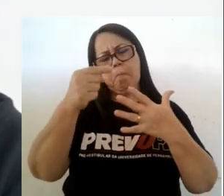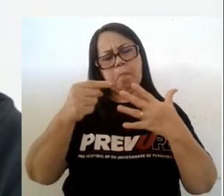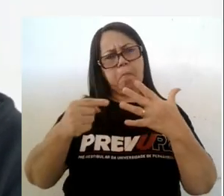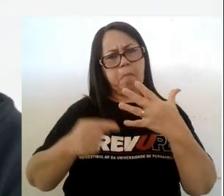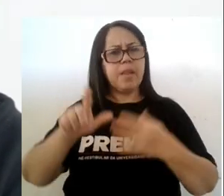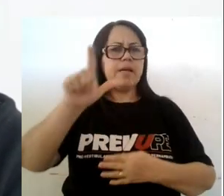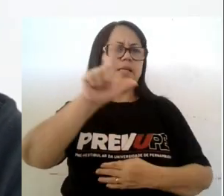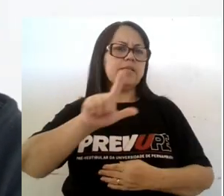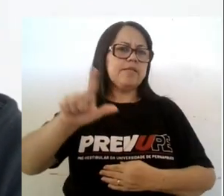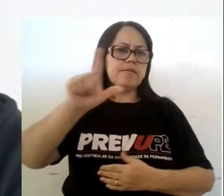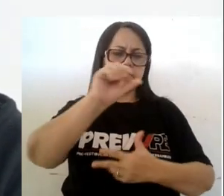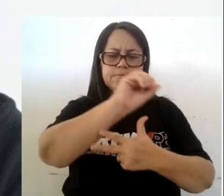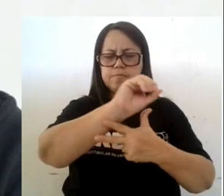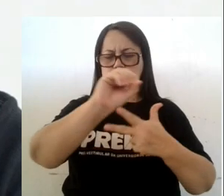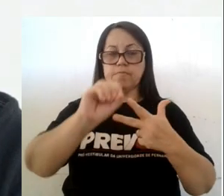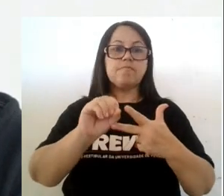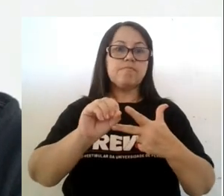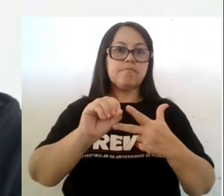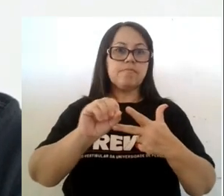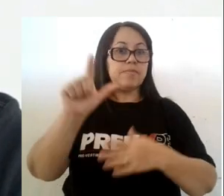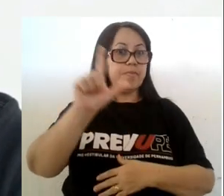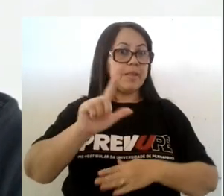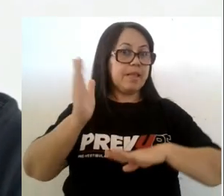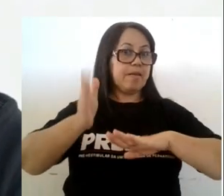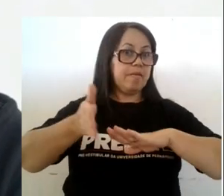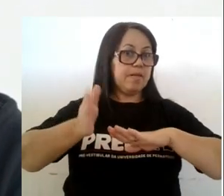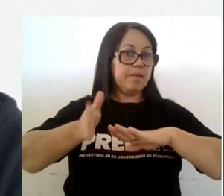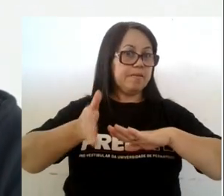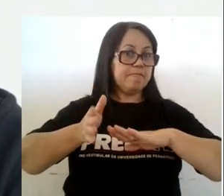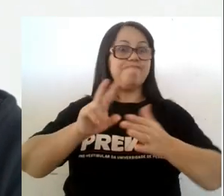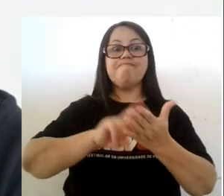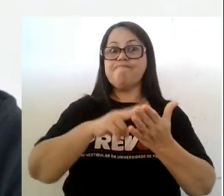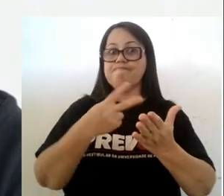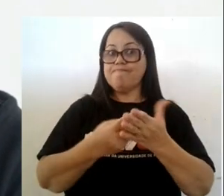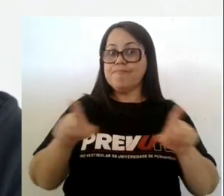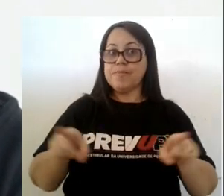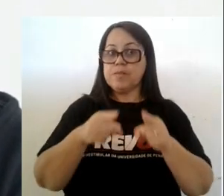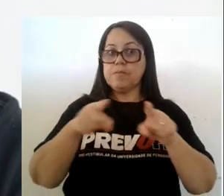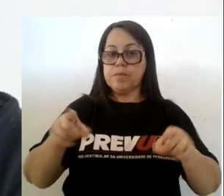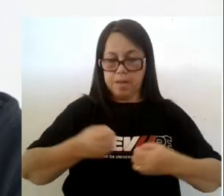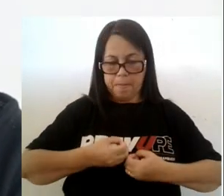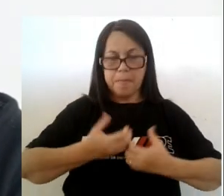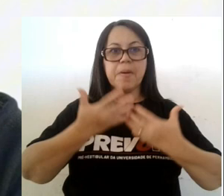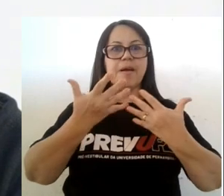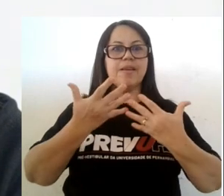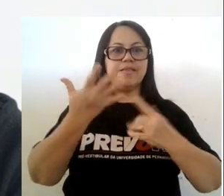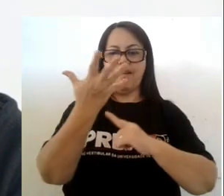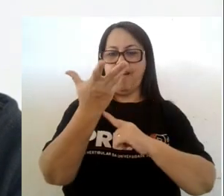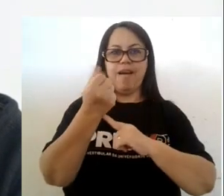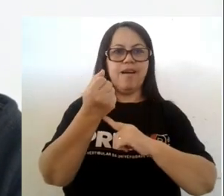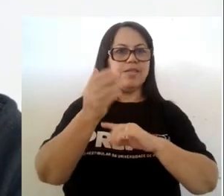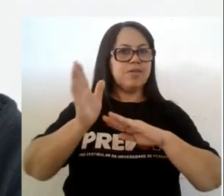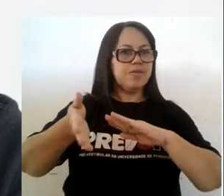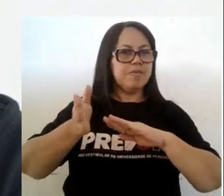recorrentes em Literatura no Eni incluem literatura contemporânea interpretação de músicas e poemas arte